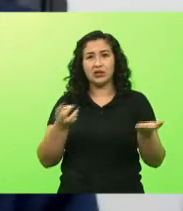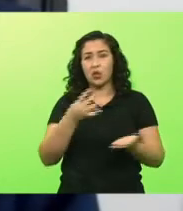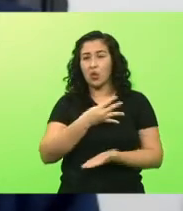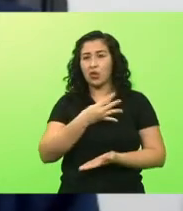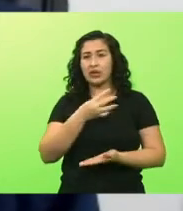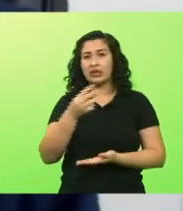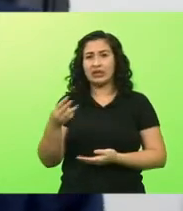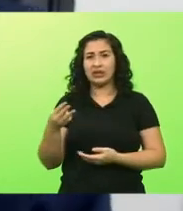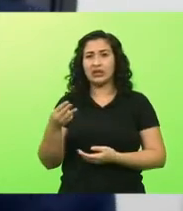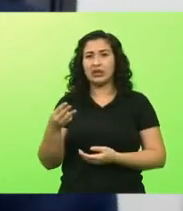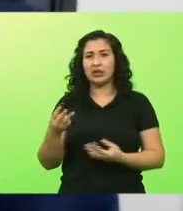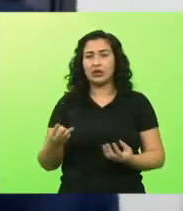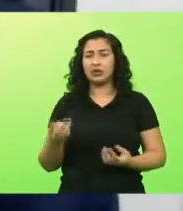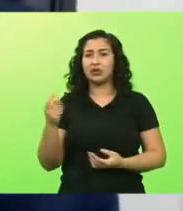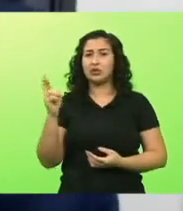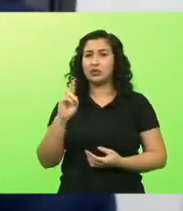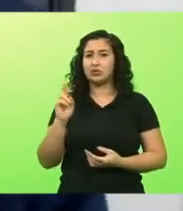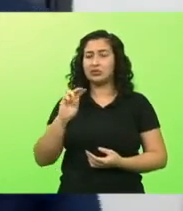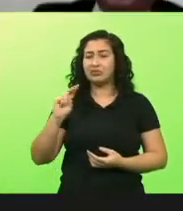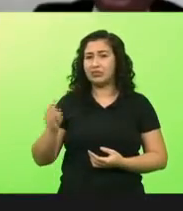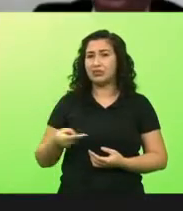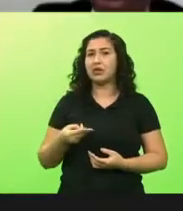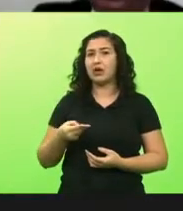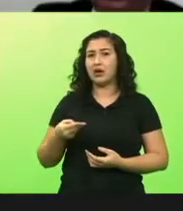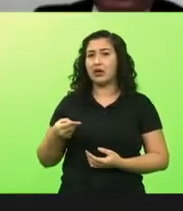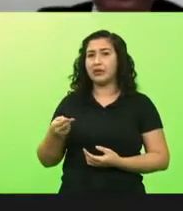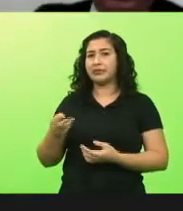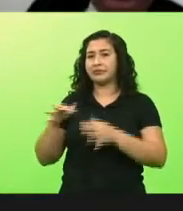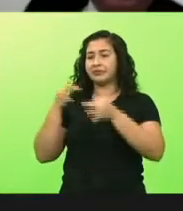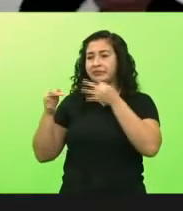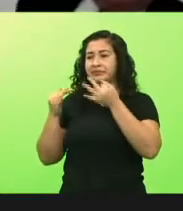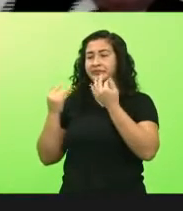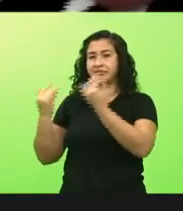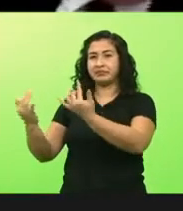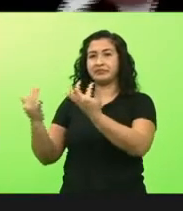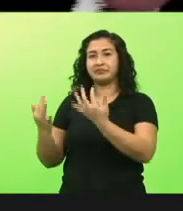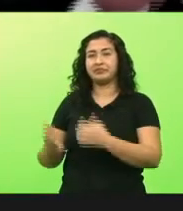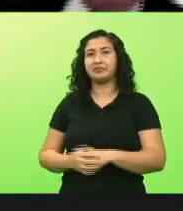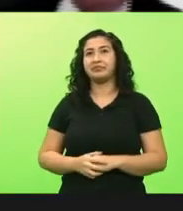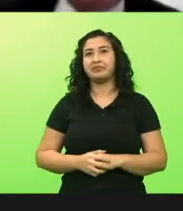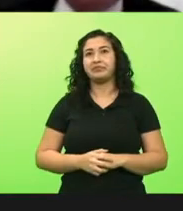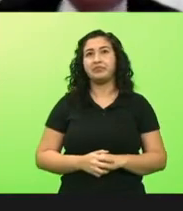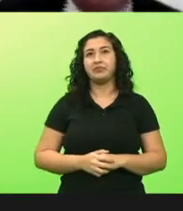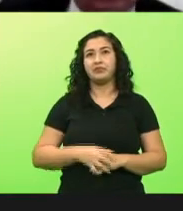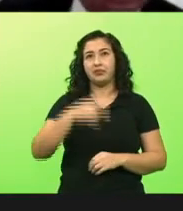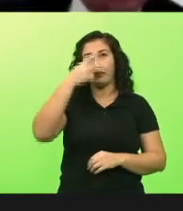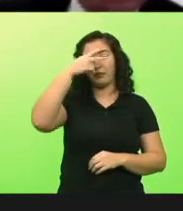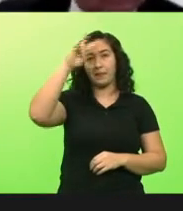para jardinagem. Obrigado, senhor presidente. Deputado doutor Vicente Caro Preso.